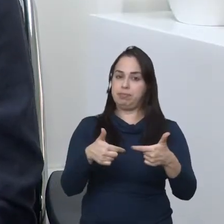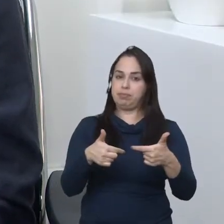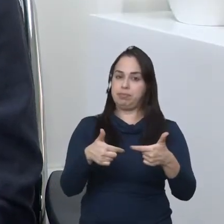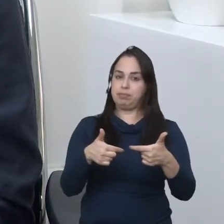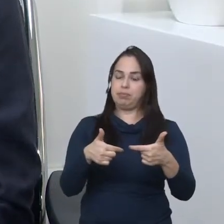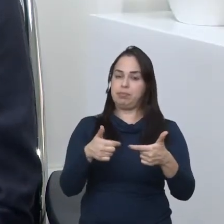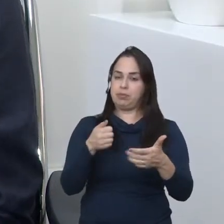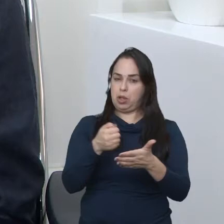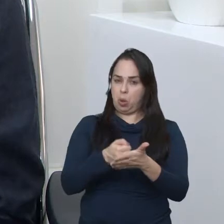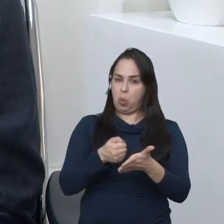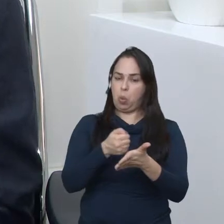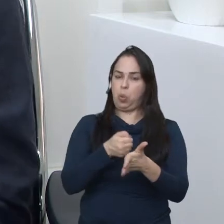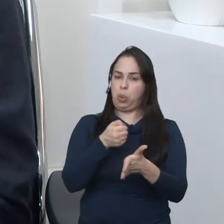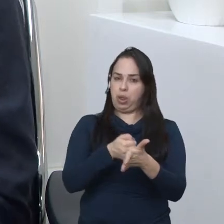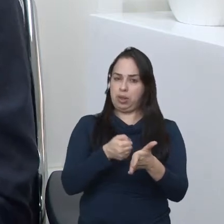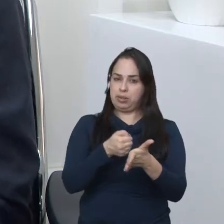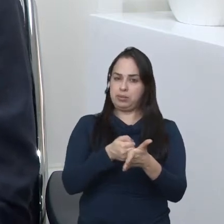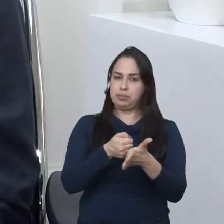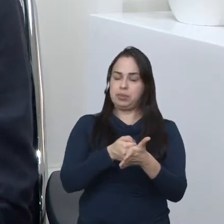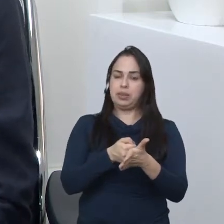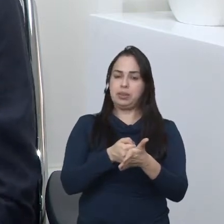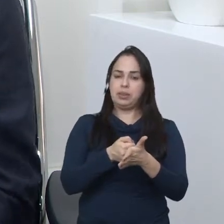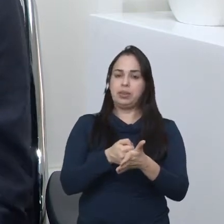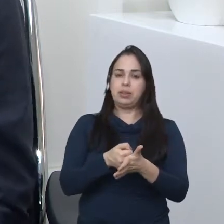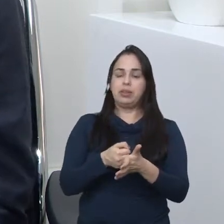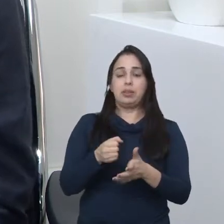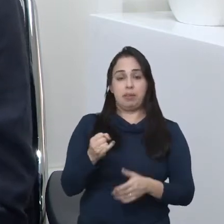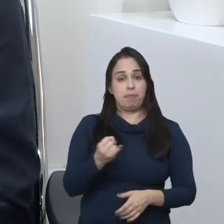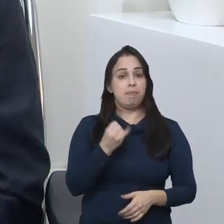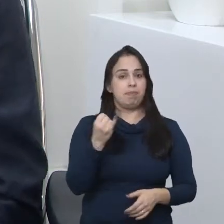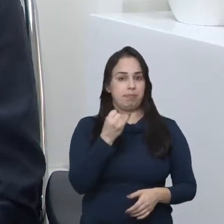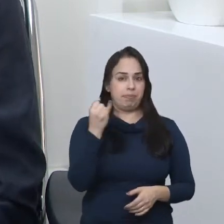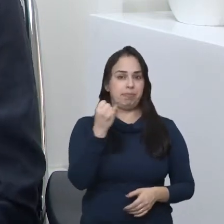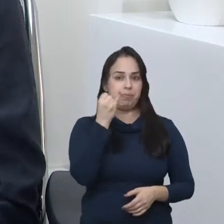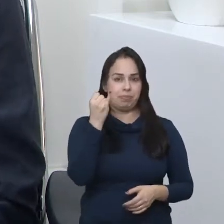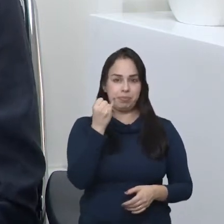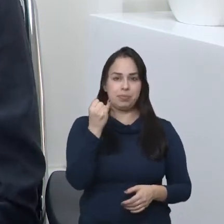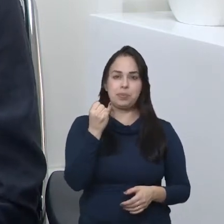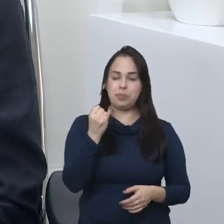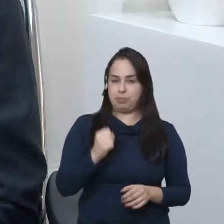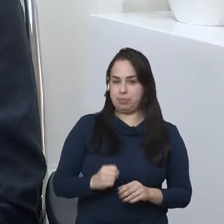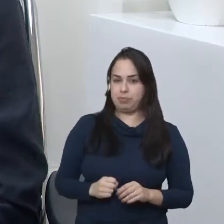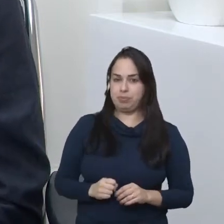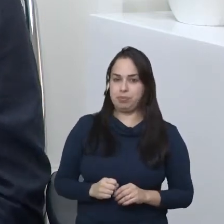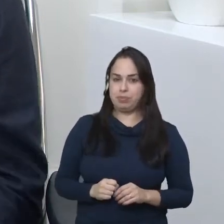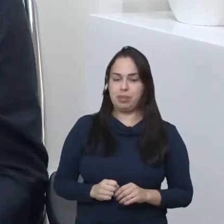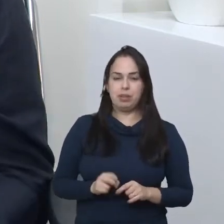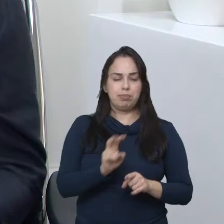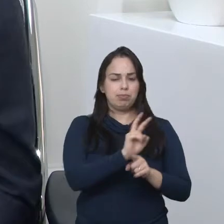forma combativa e fundamental nessa